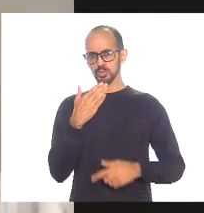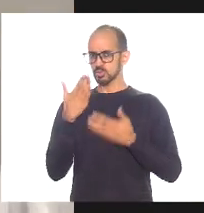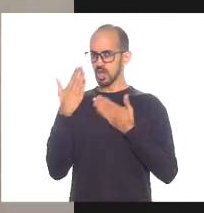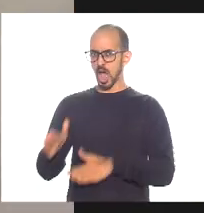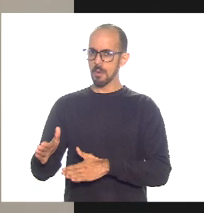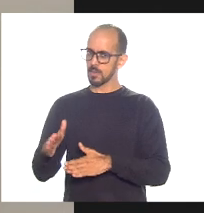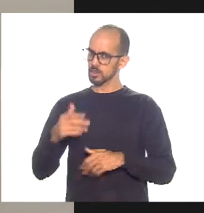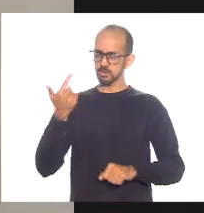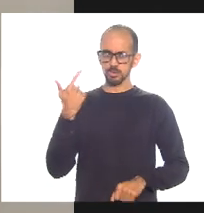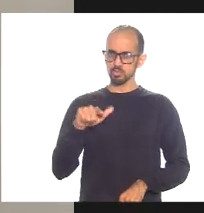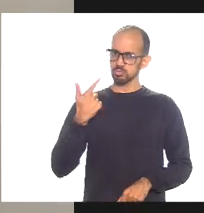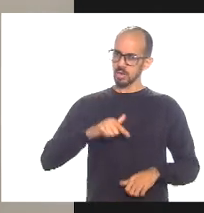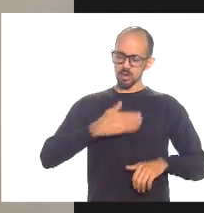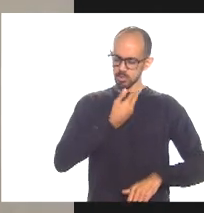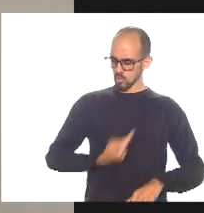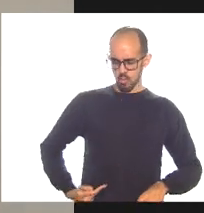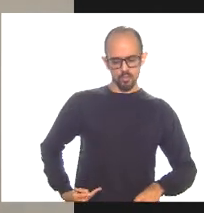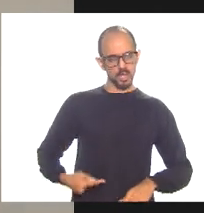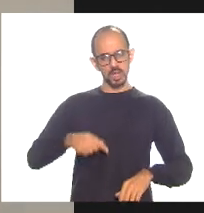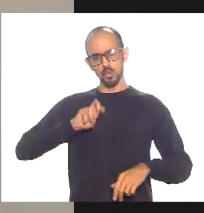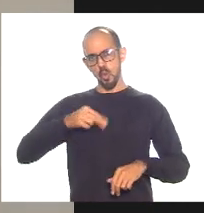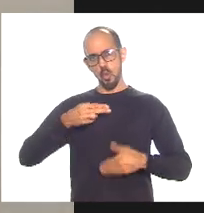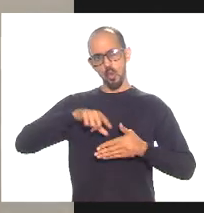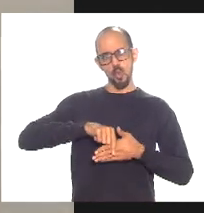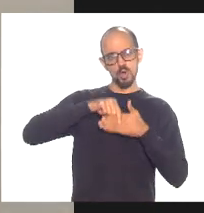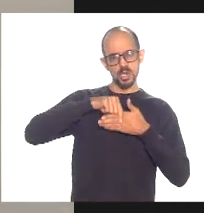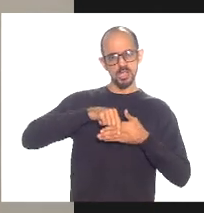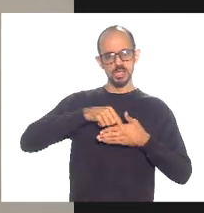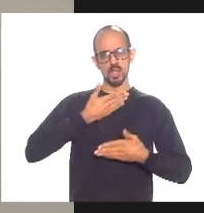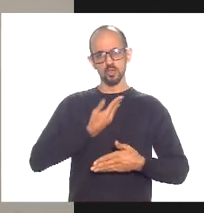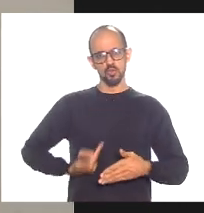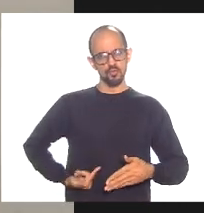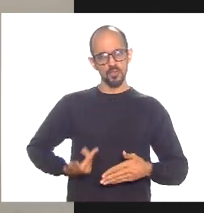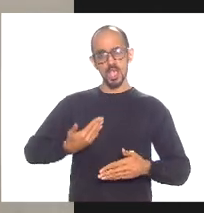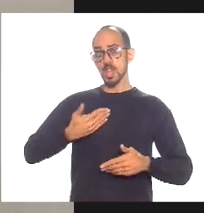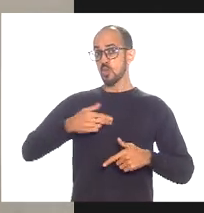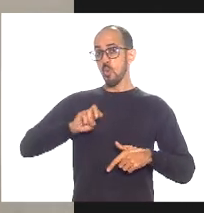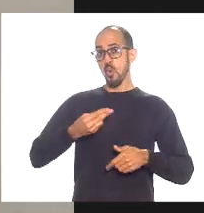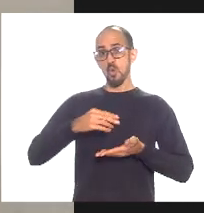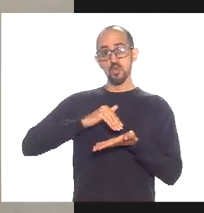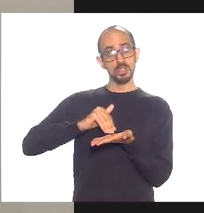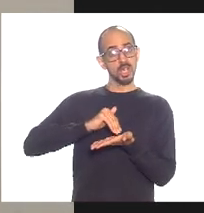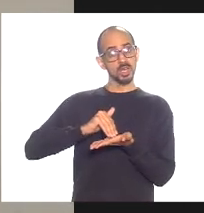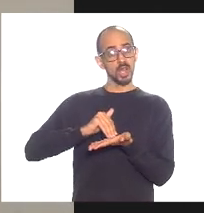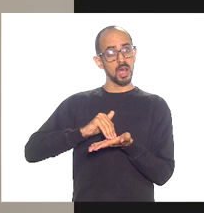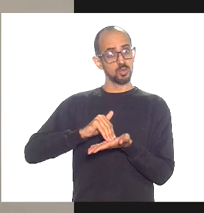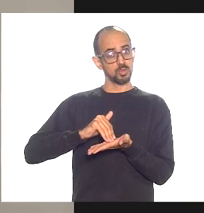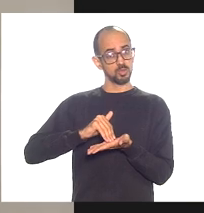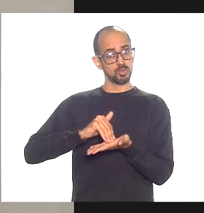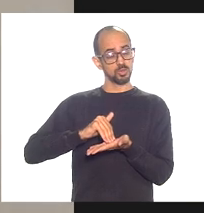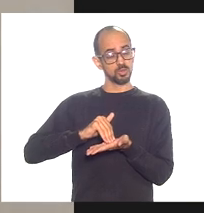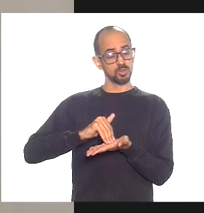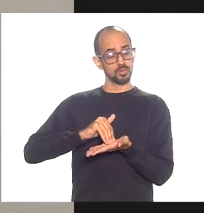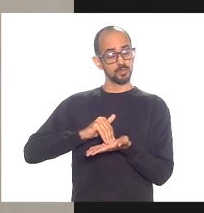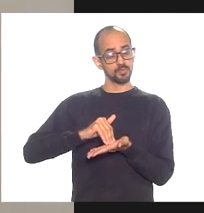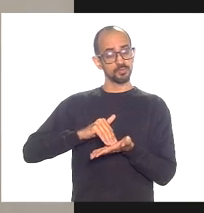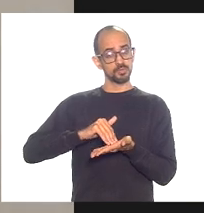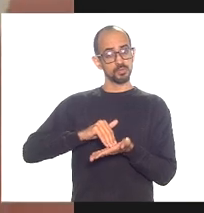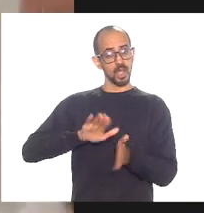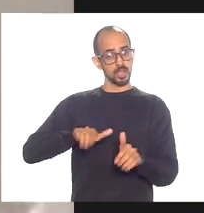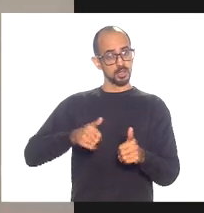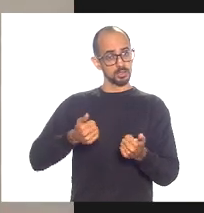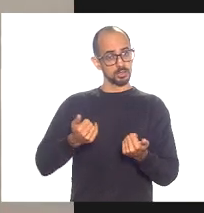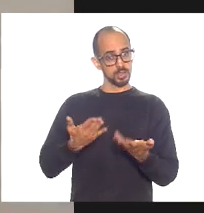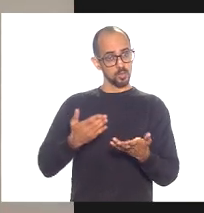por parte do governador, da liderança de governo ou de qualquer secretário. Aliás, essas ameaças,